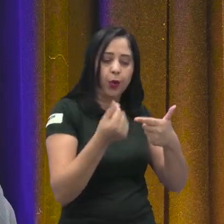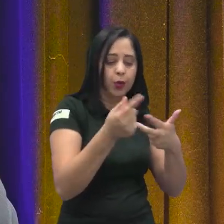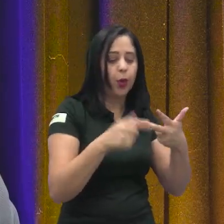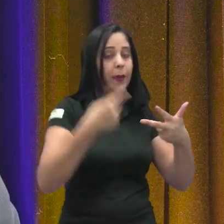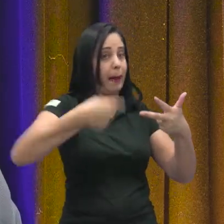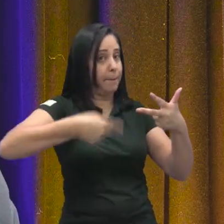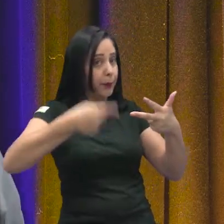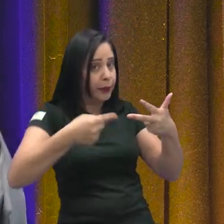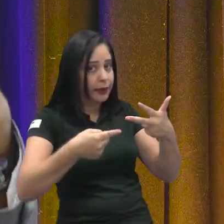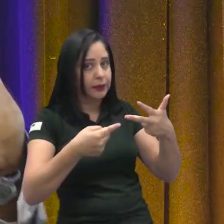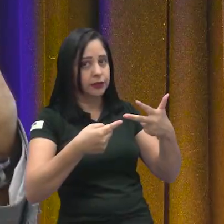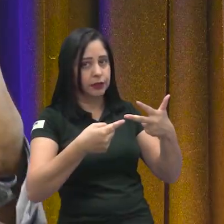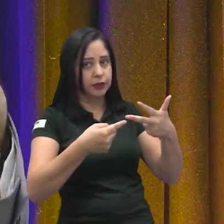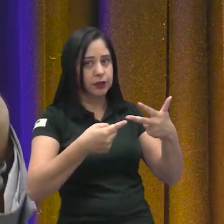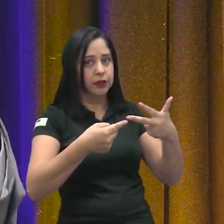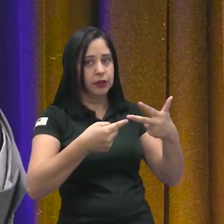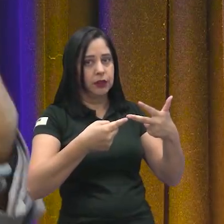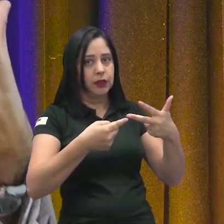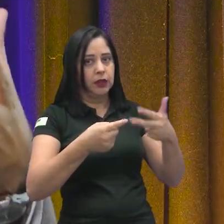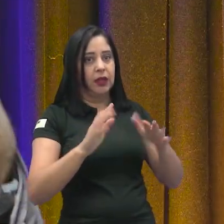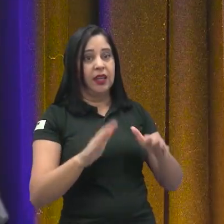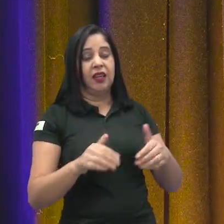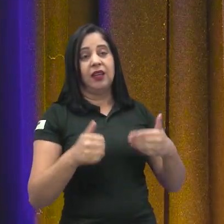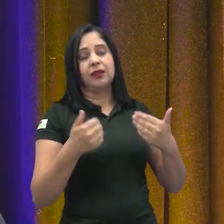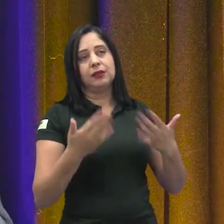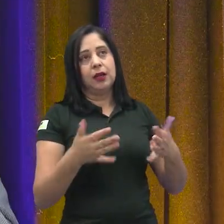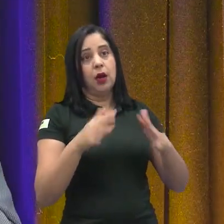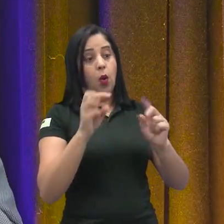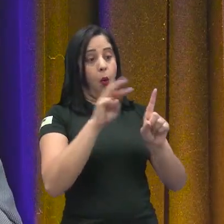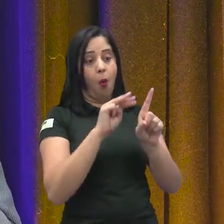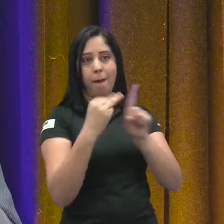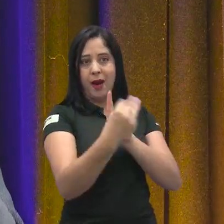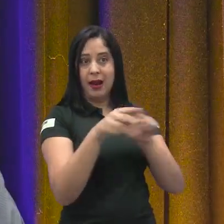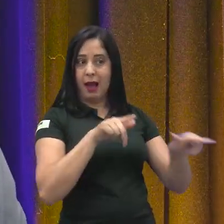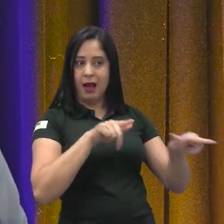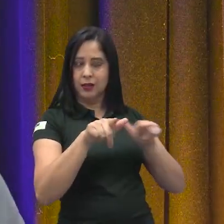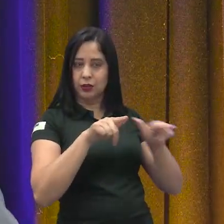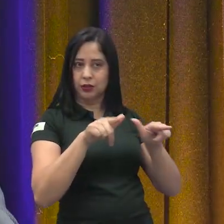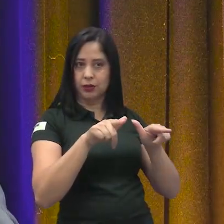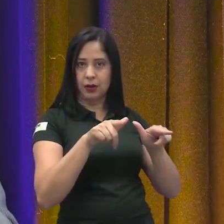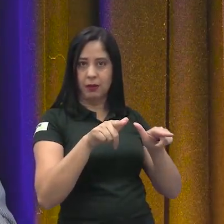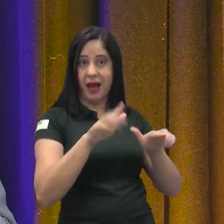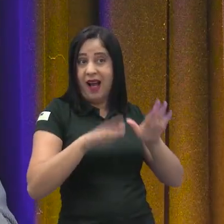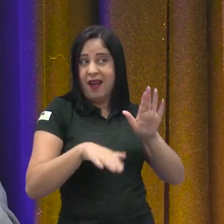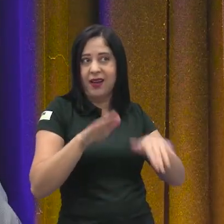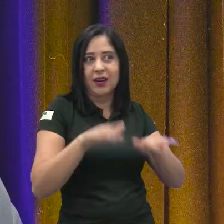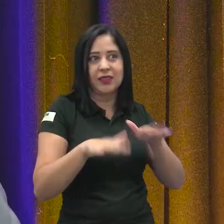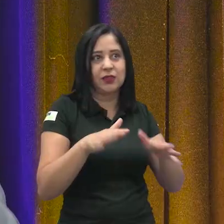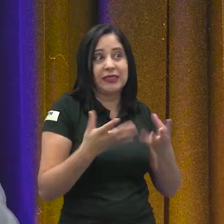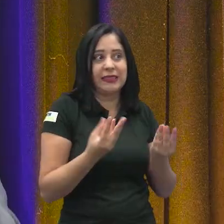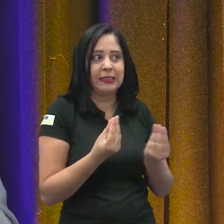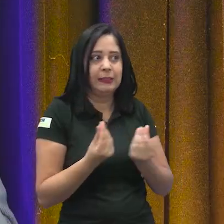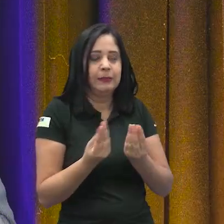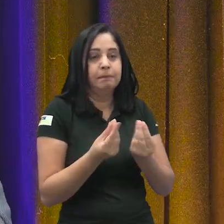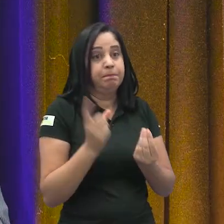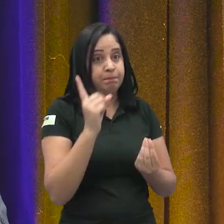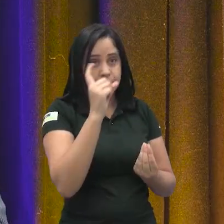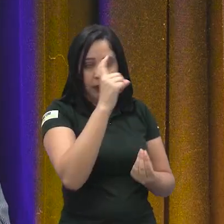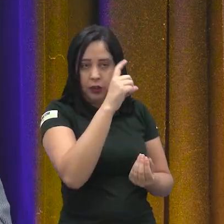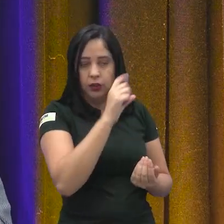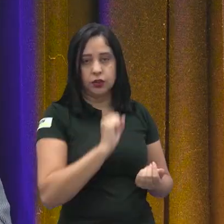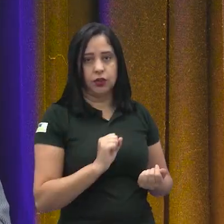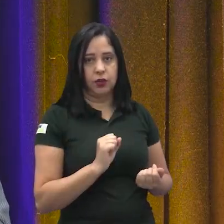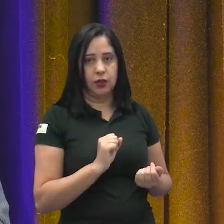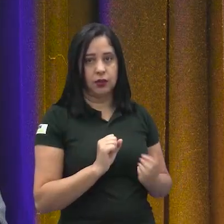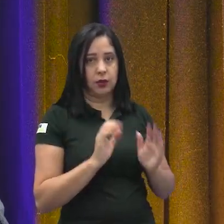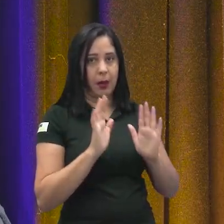isso altera muito o humor do mercado, o ambiente muitas vezes fica hostil. E eu